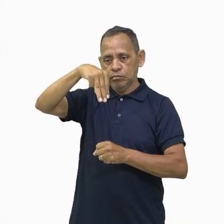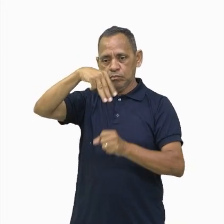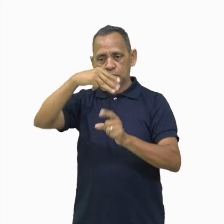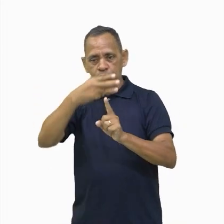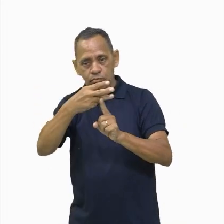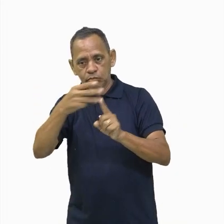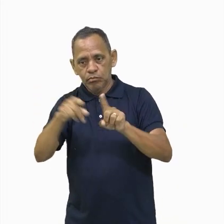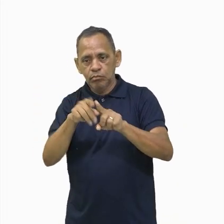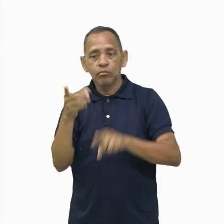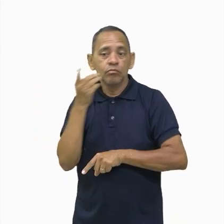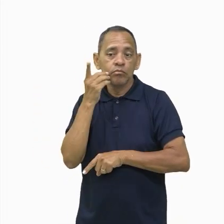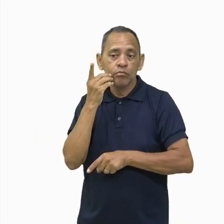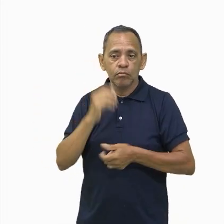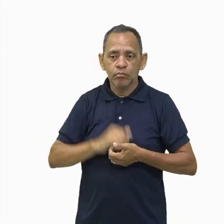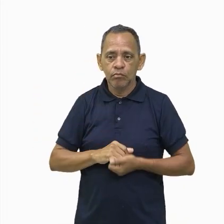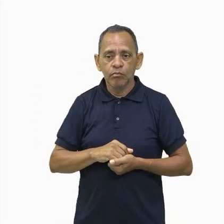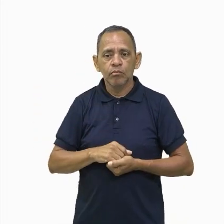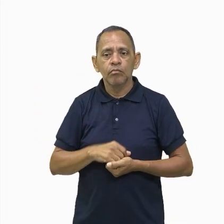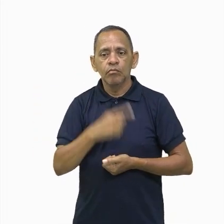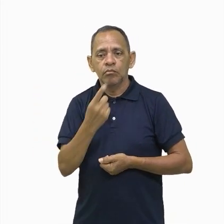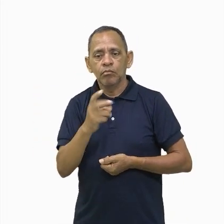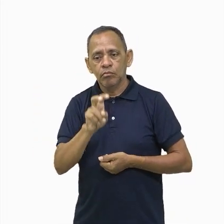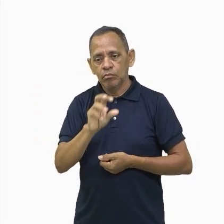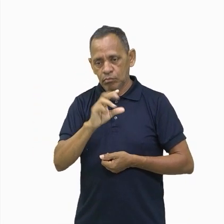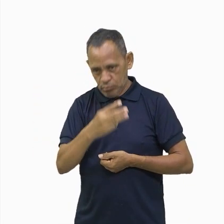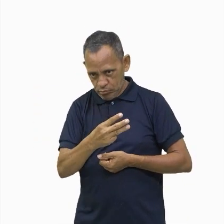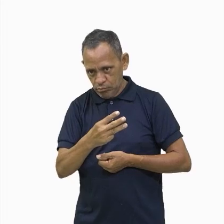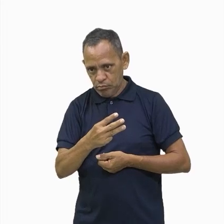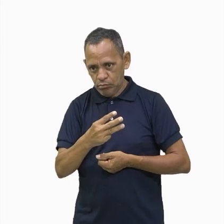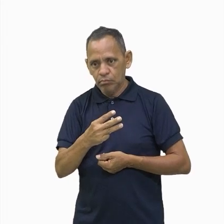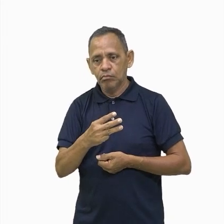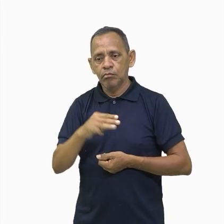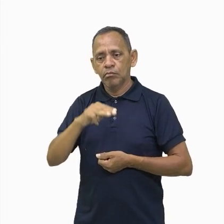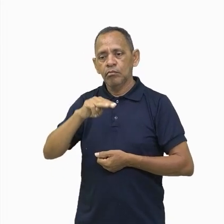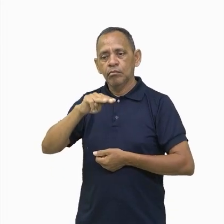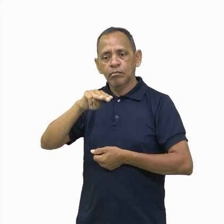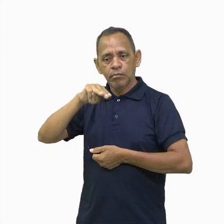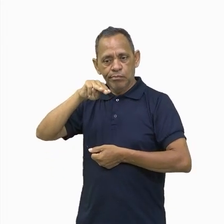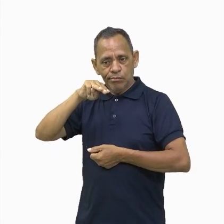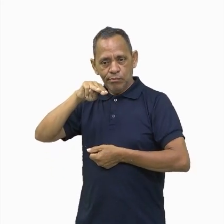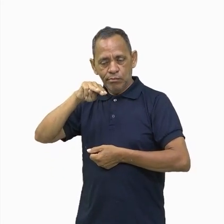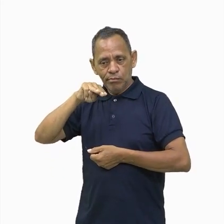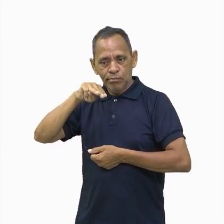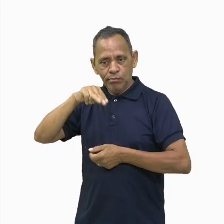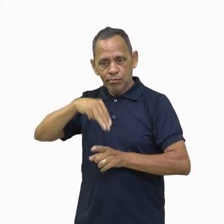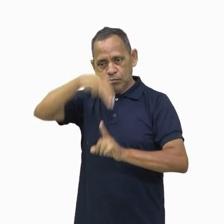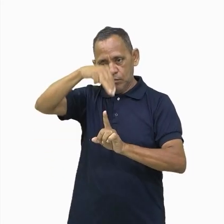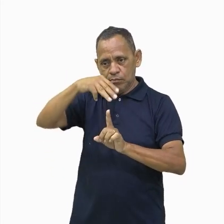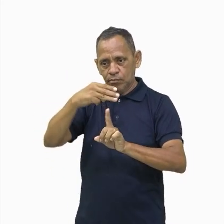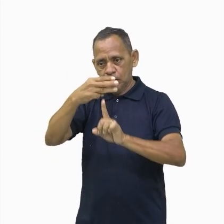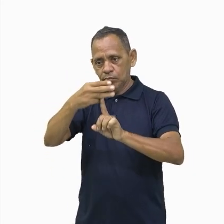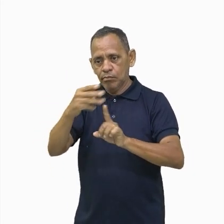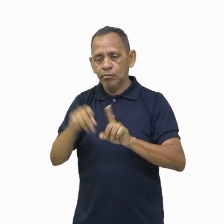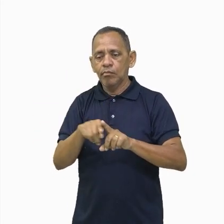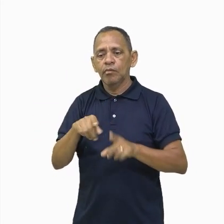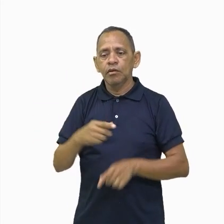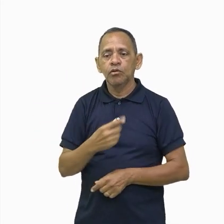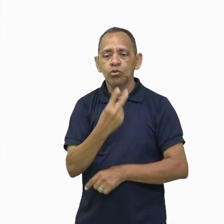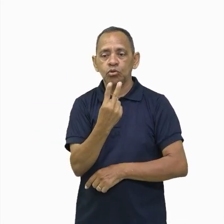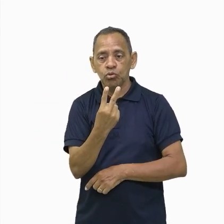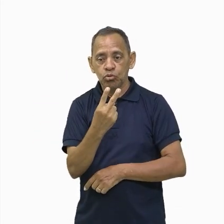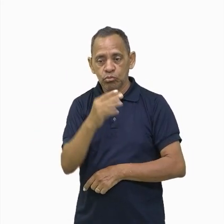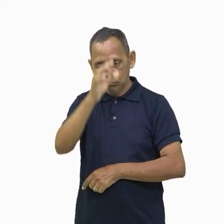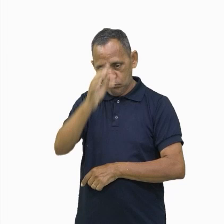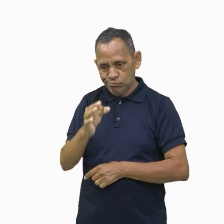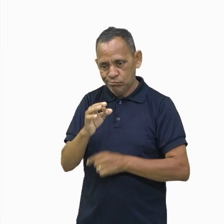gente. 153 milhões de metros cúbicos por dia, cerca de 2% maior do que